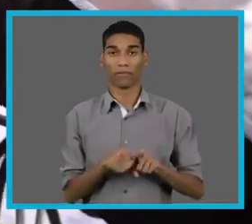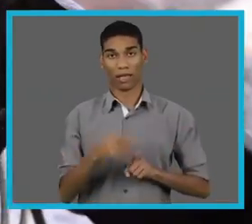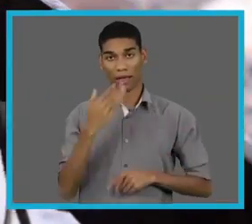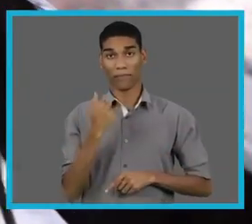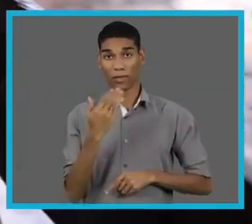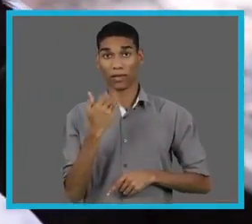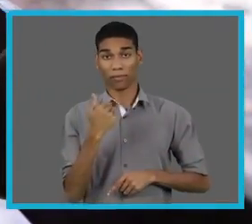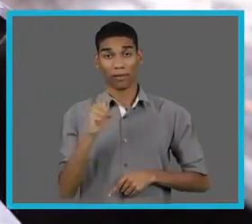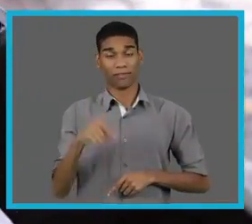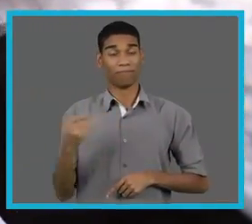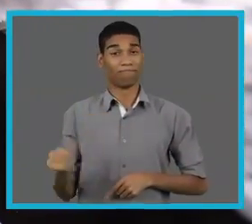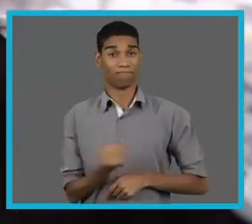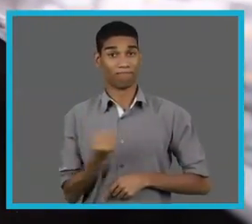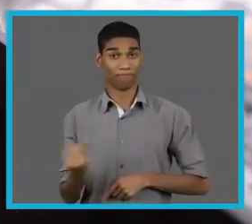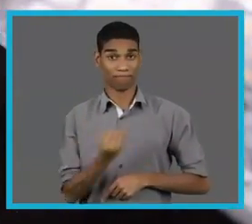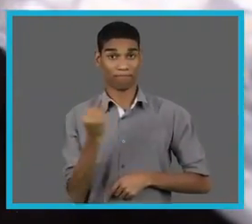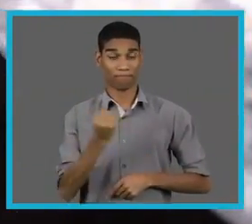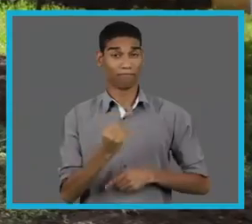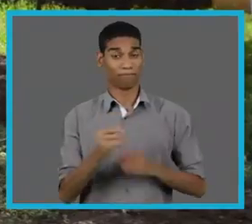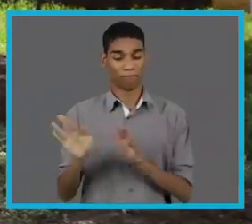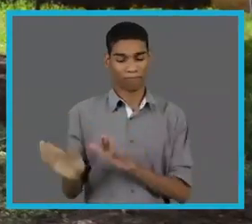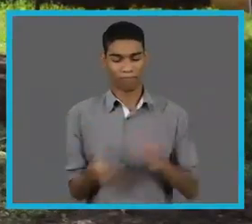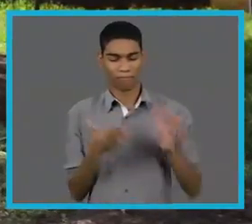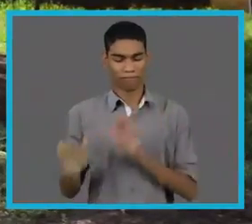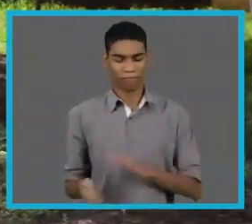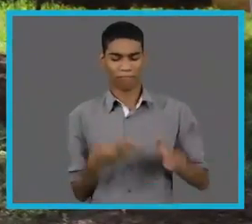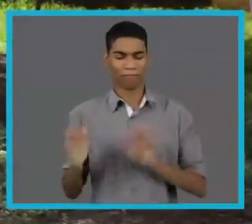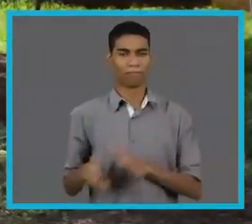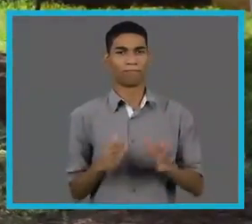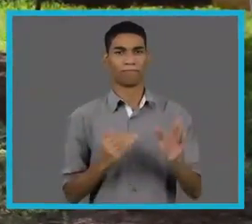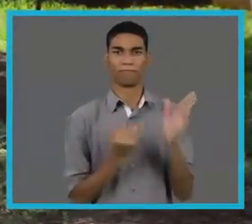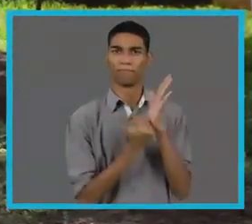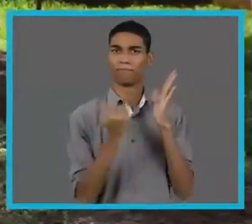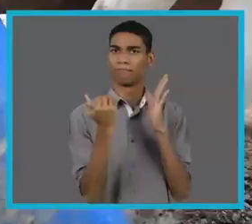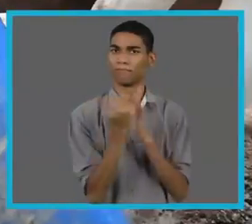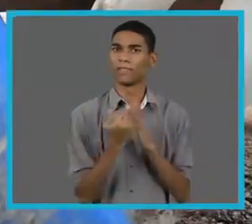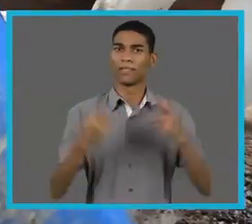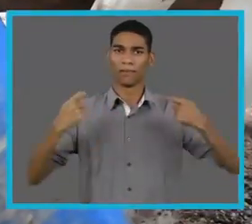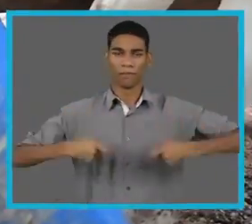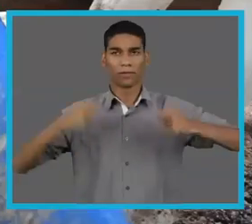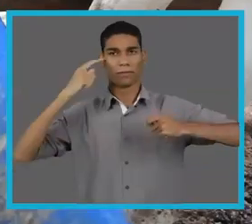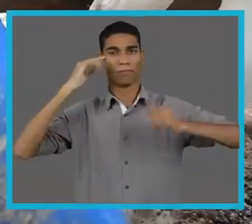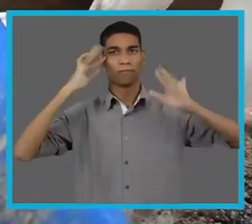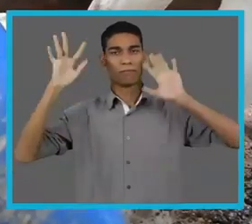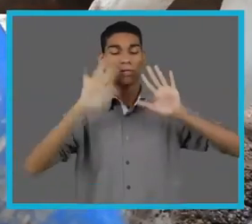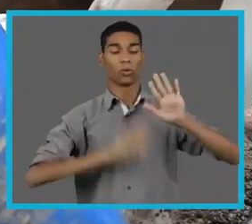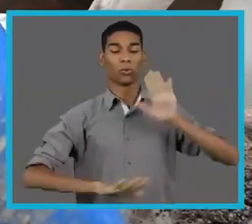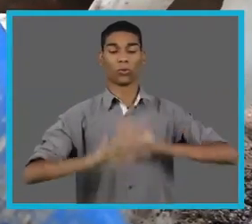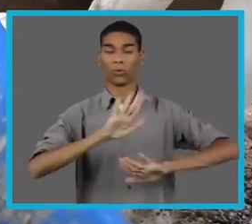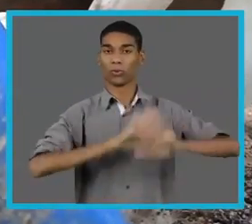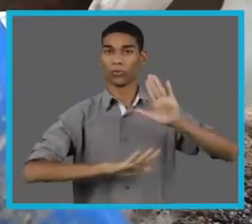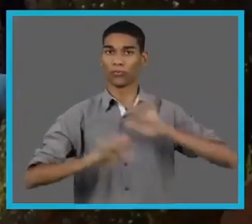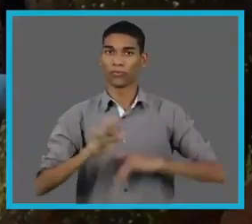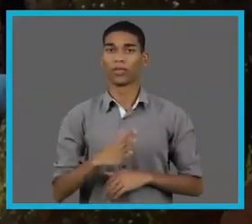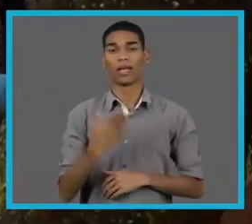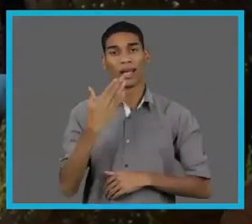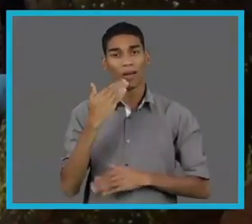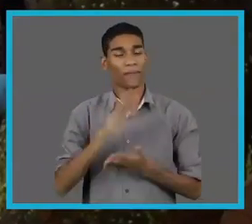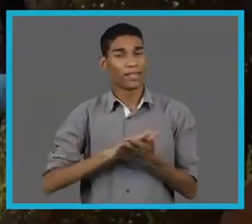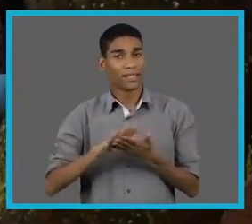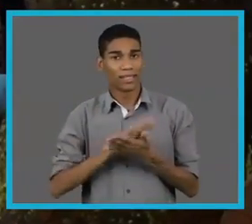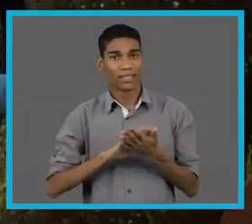A alimentação do rebanho é essencial para que a produção aumente e deve ser pensada com cuidado.